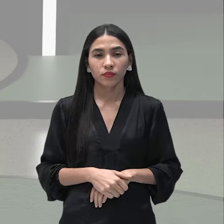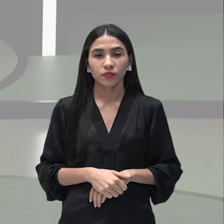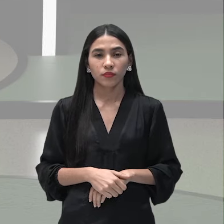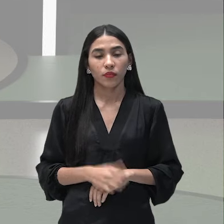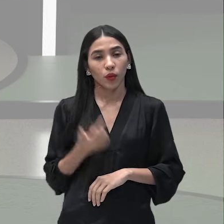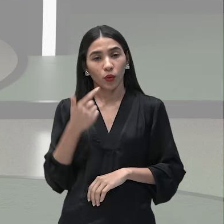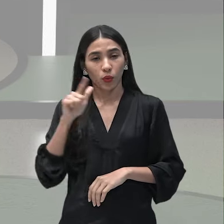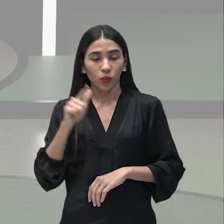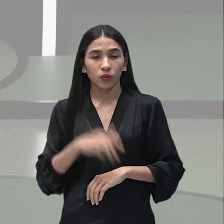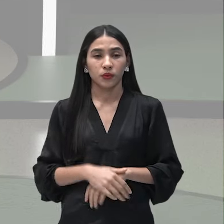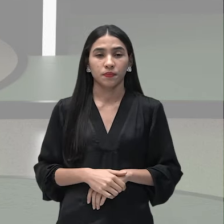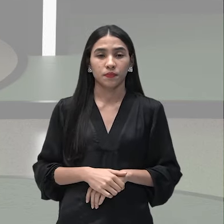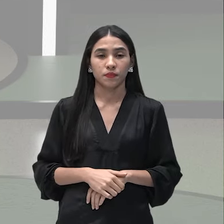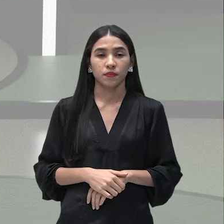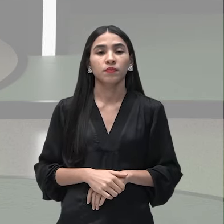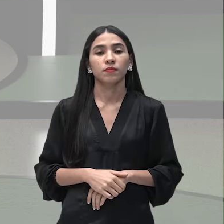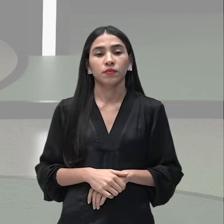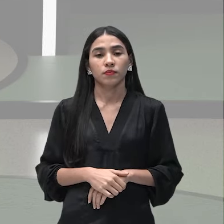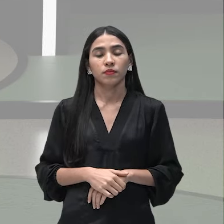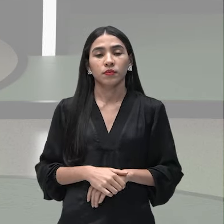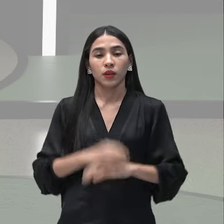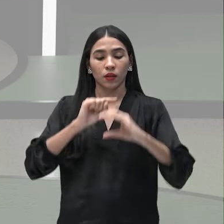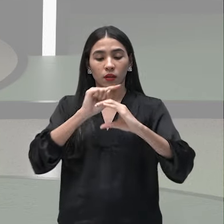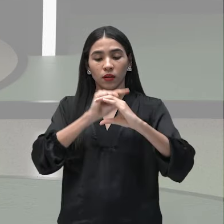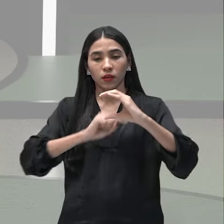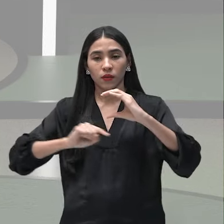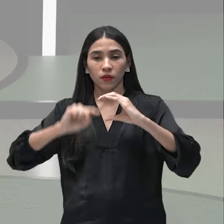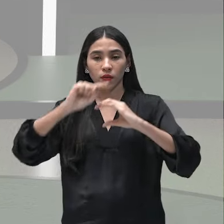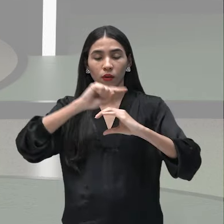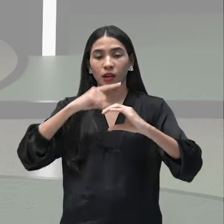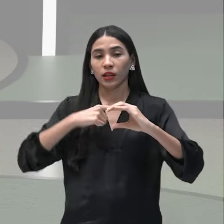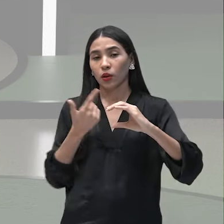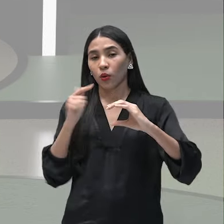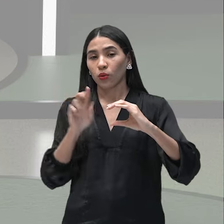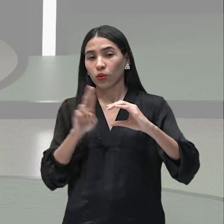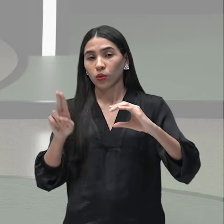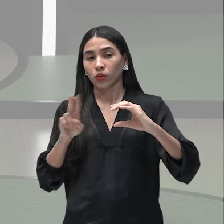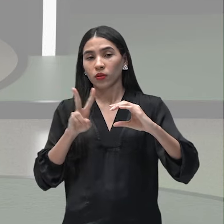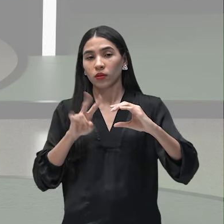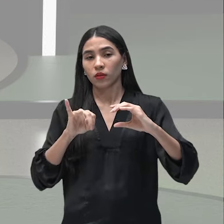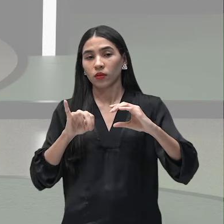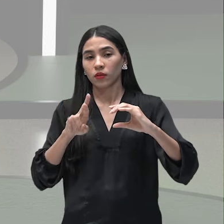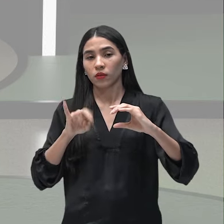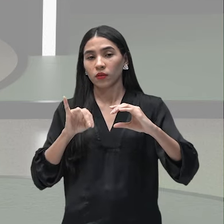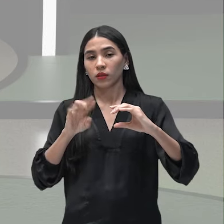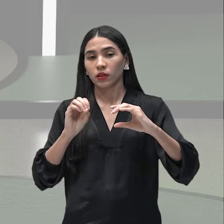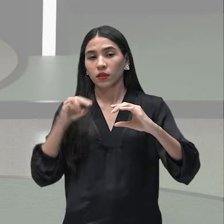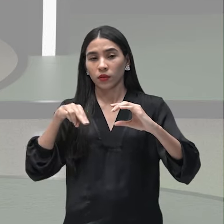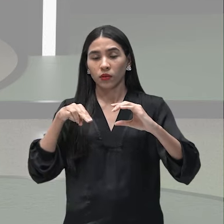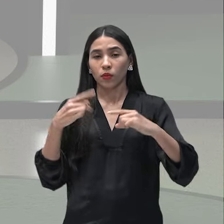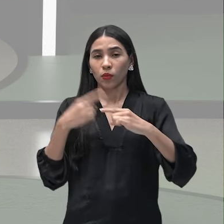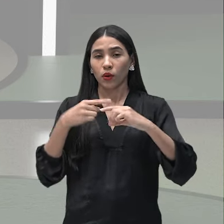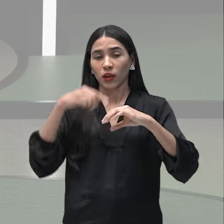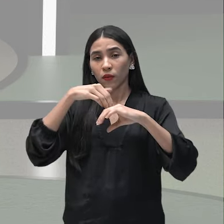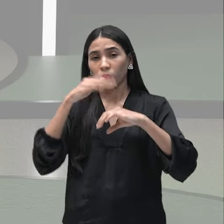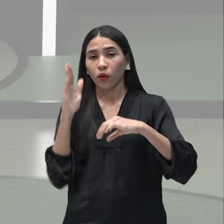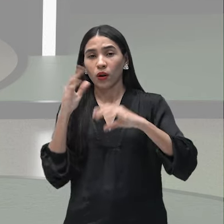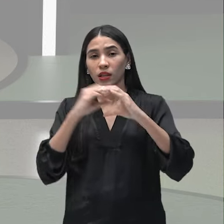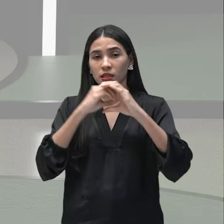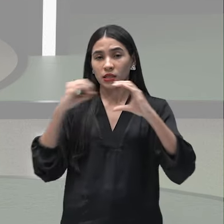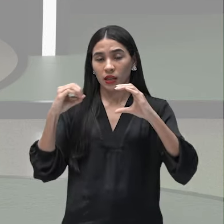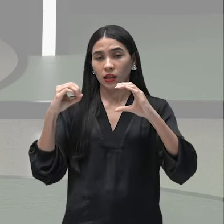Uma outra informação é que fora da célula ele tem uma outra denominação. Ele se chama vírion, né? Porque fora da célula ele está inativo.